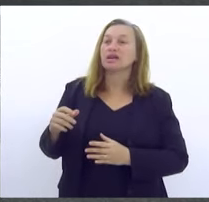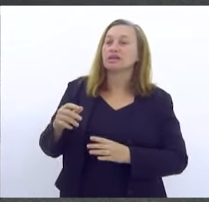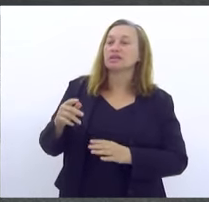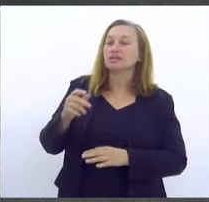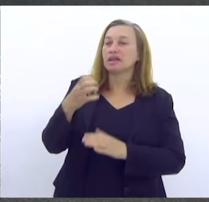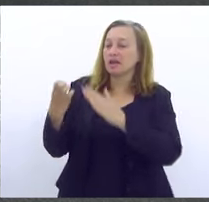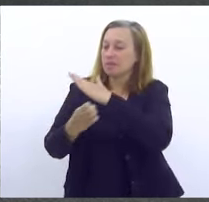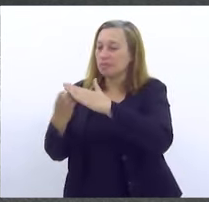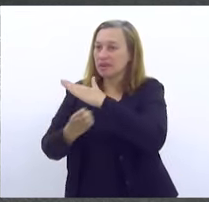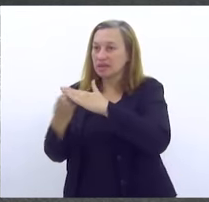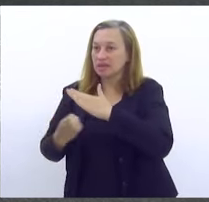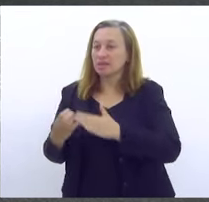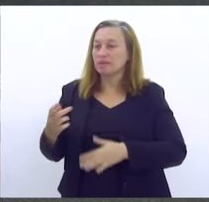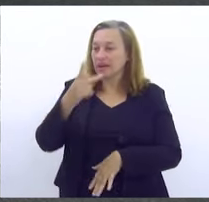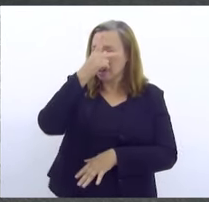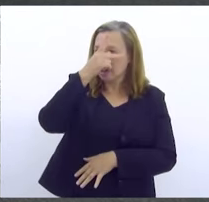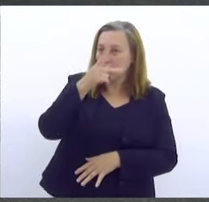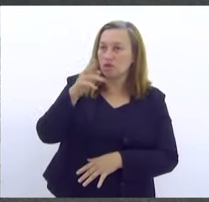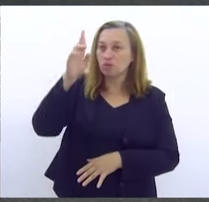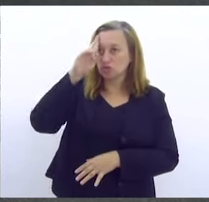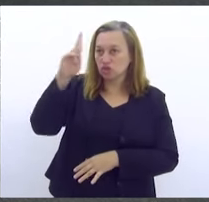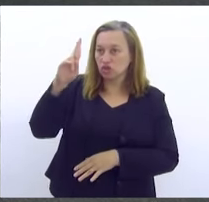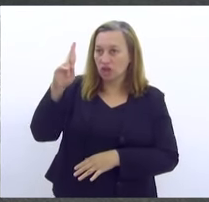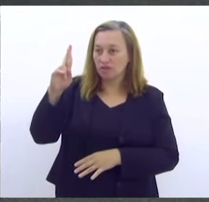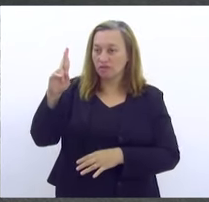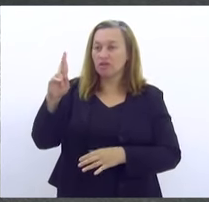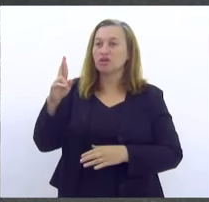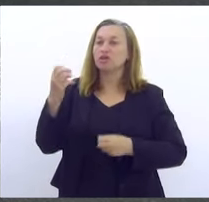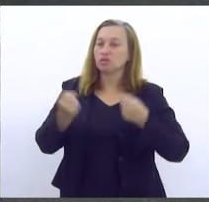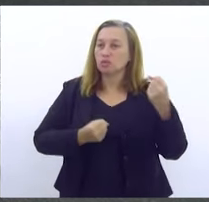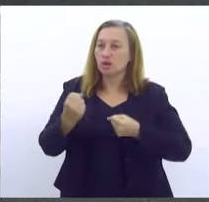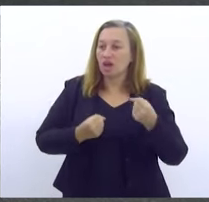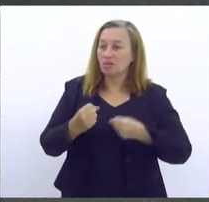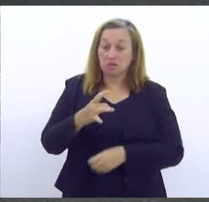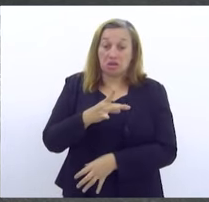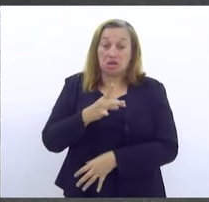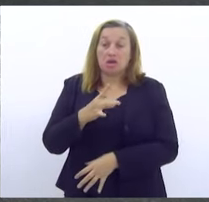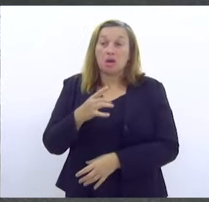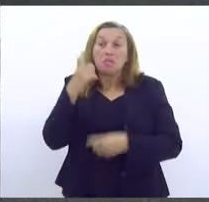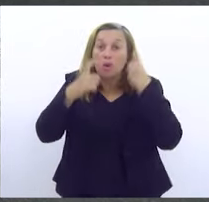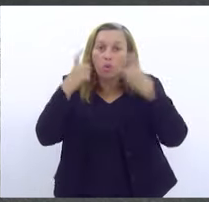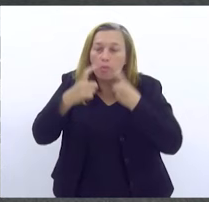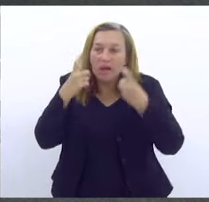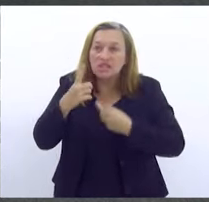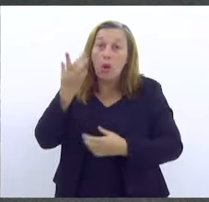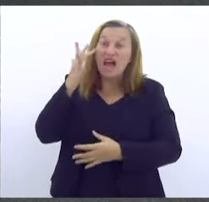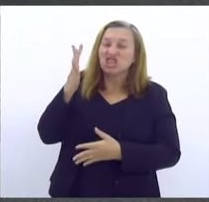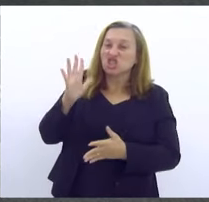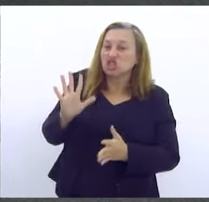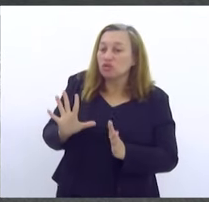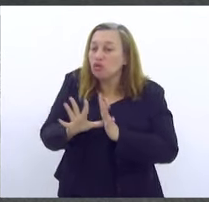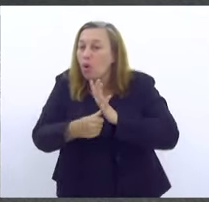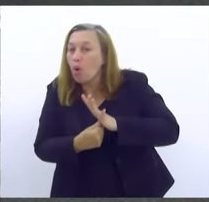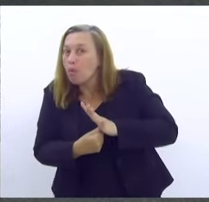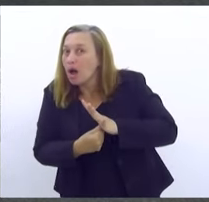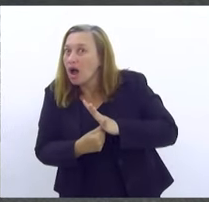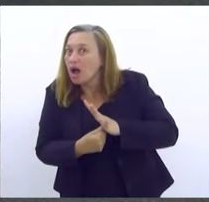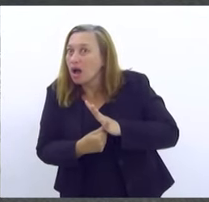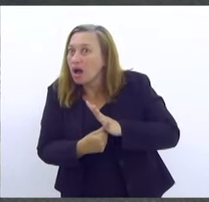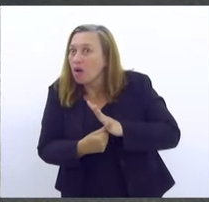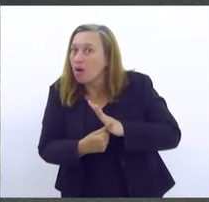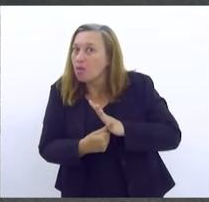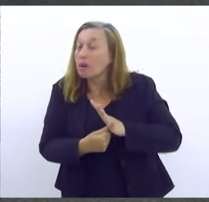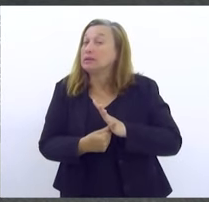que o usuário não tome aquele susto de, ao chegar no local, e tenha a impressão de que seu carro